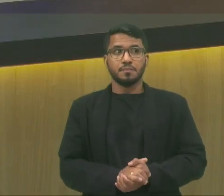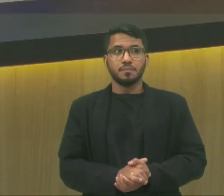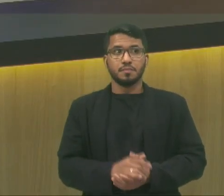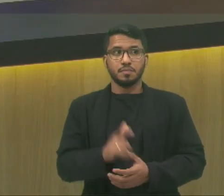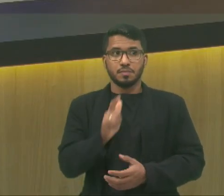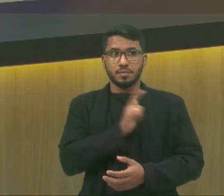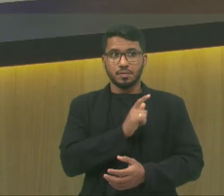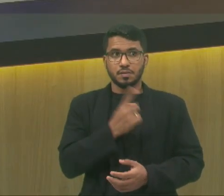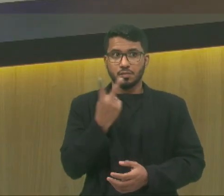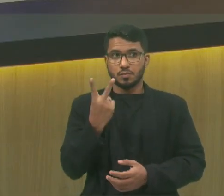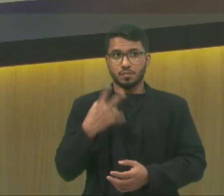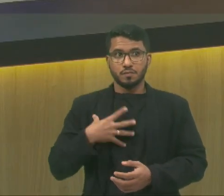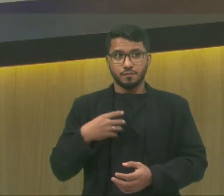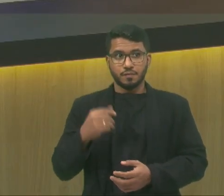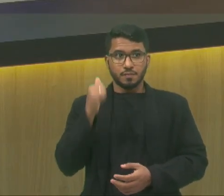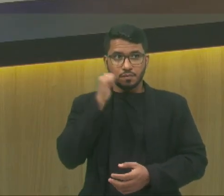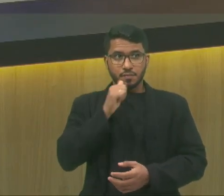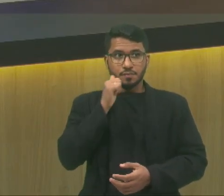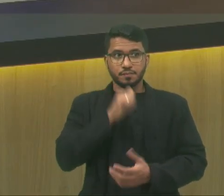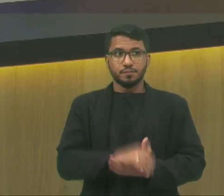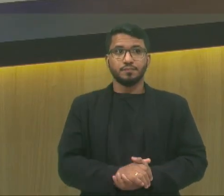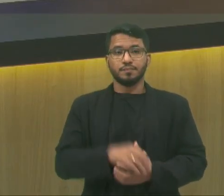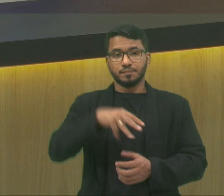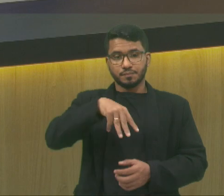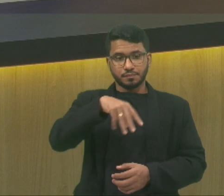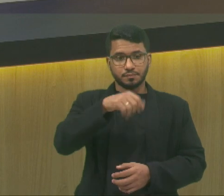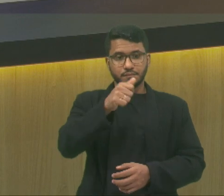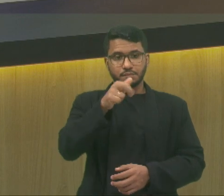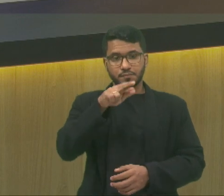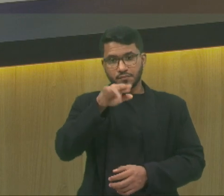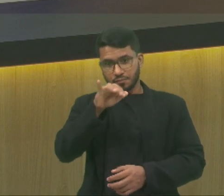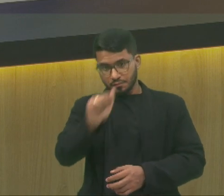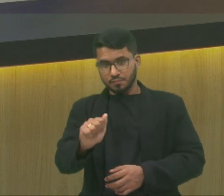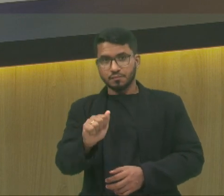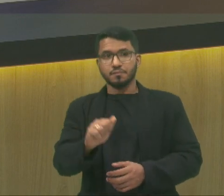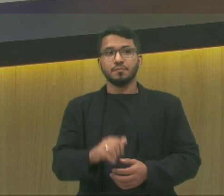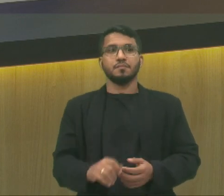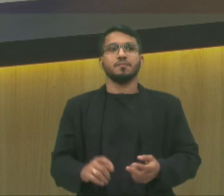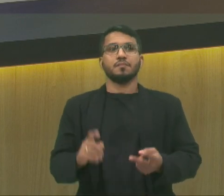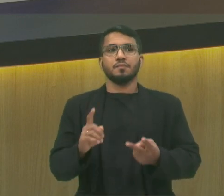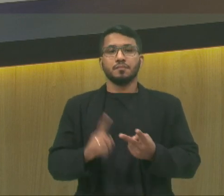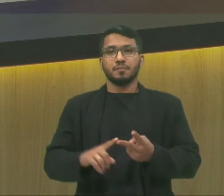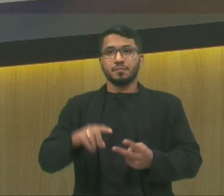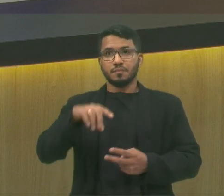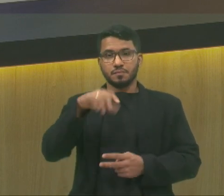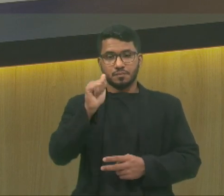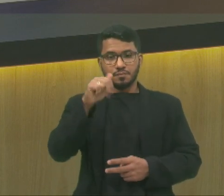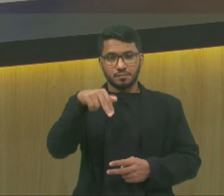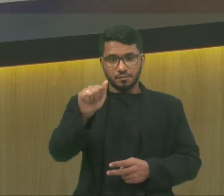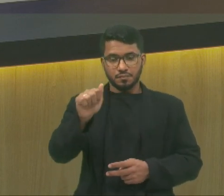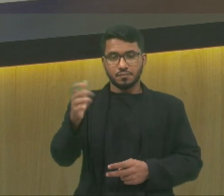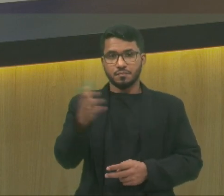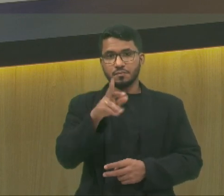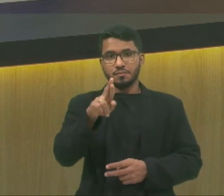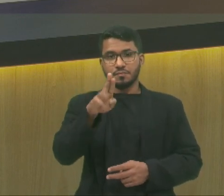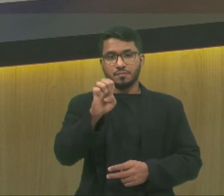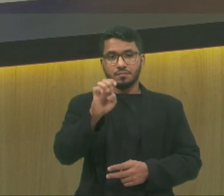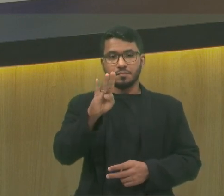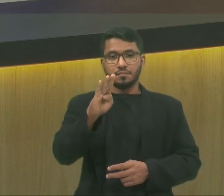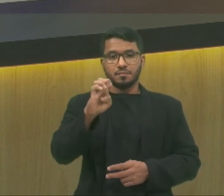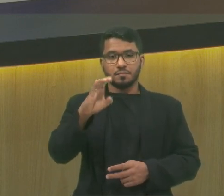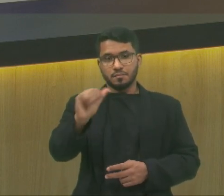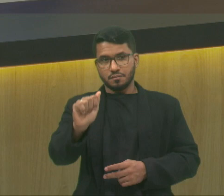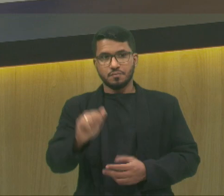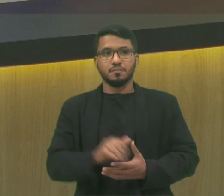teve duas filhas, Maria Eduarda de Carvalho Almeida Nunes e Ana Rebeca de Carvalho